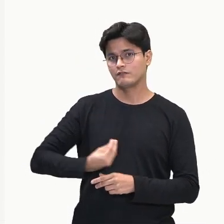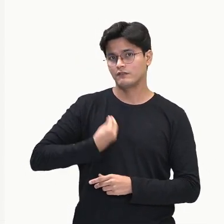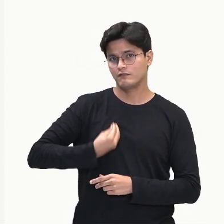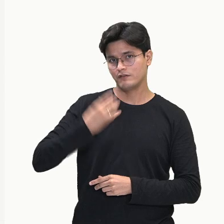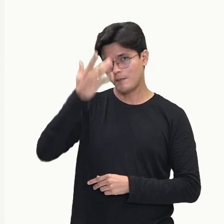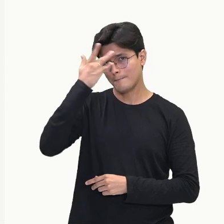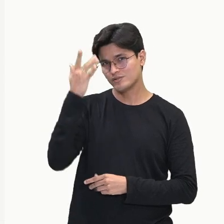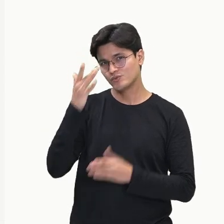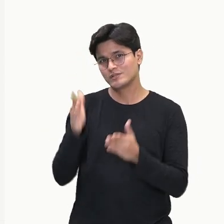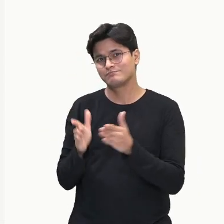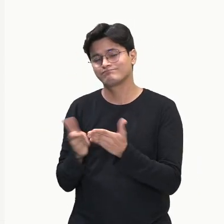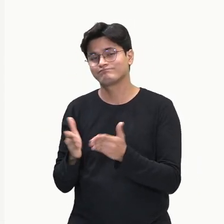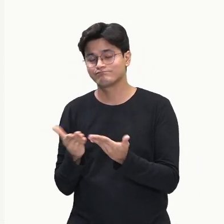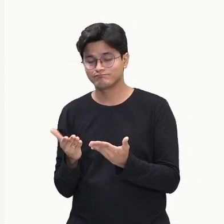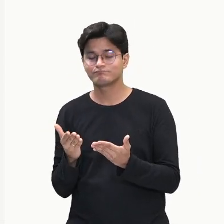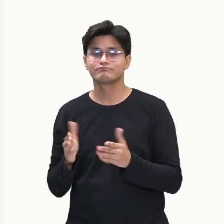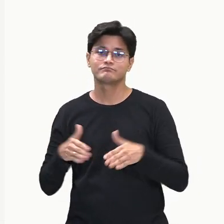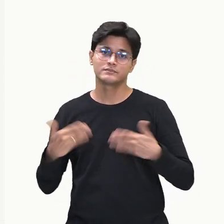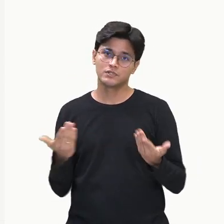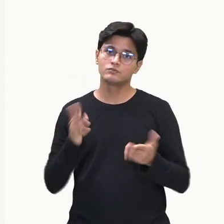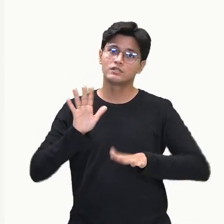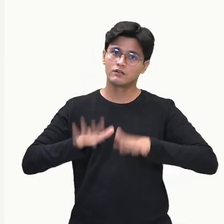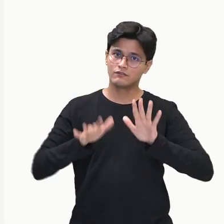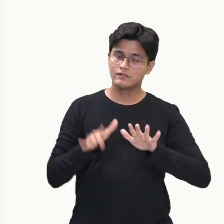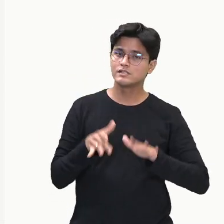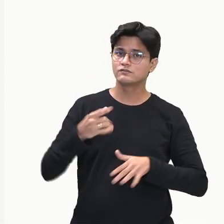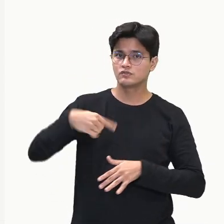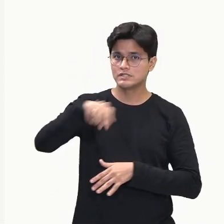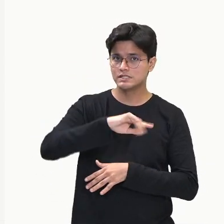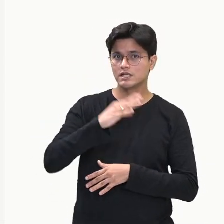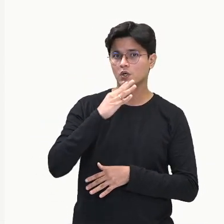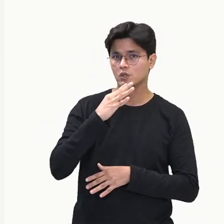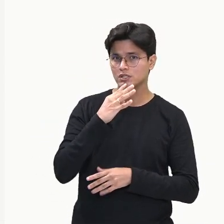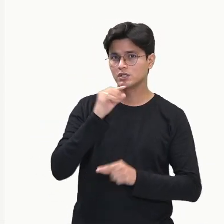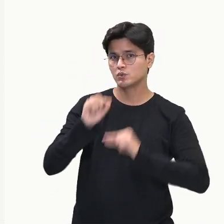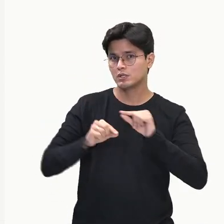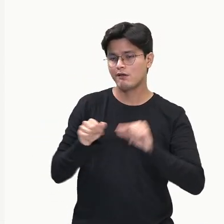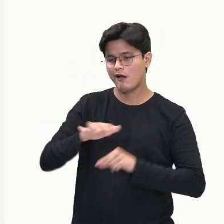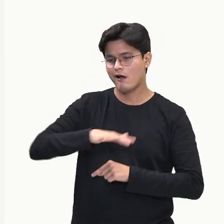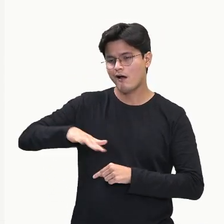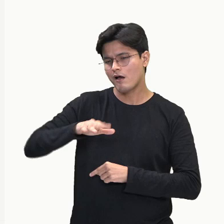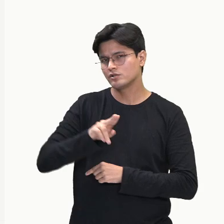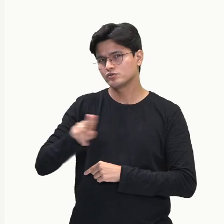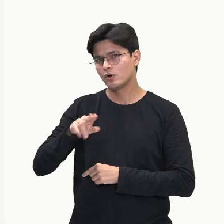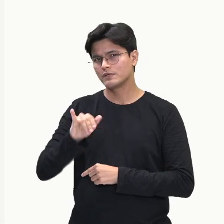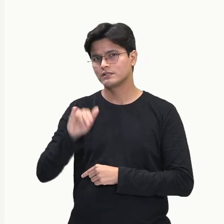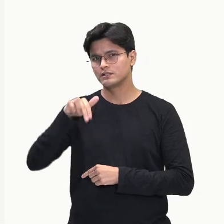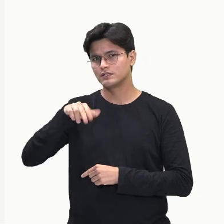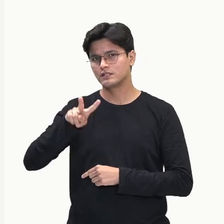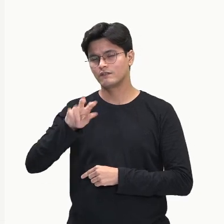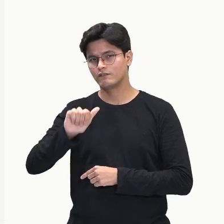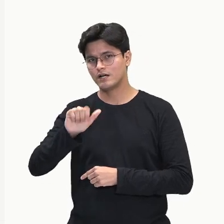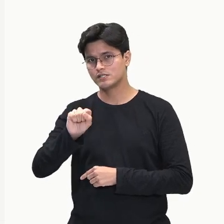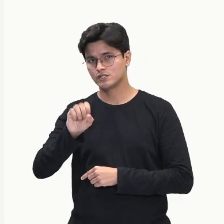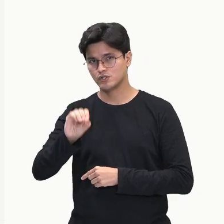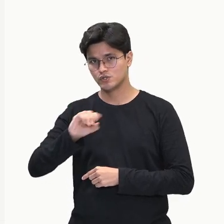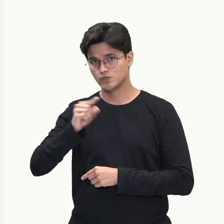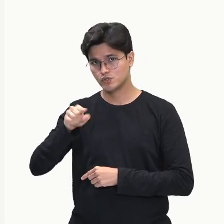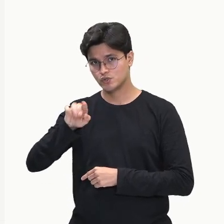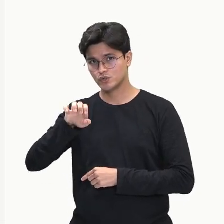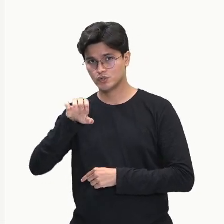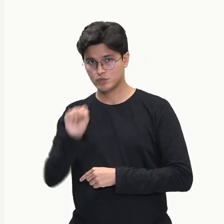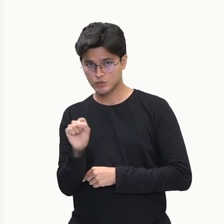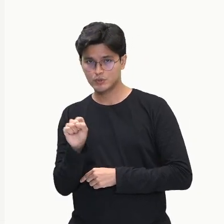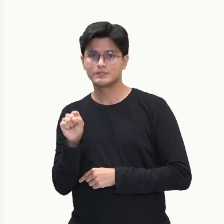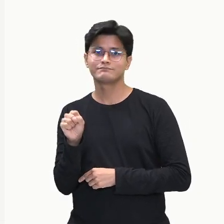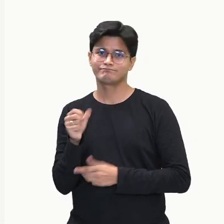ouvido falar muito sobre as famosas invasões, não é isso? Então temos invasões que acontecem a